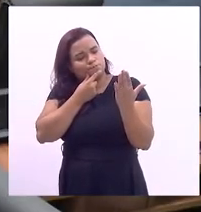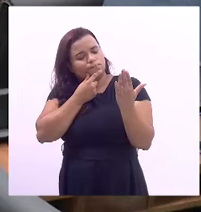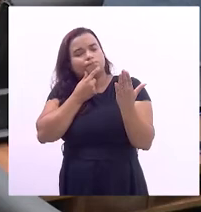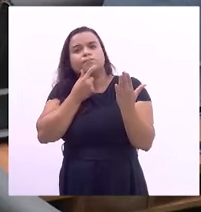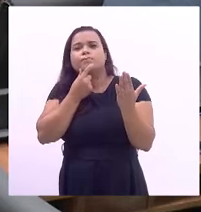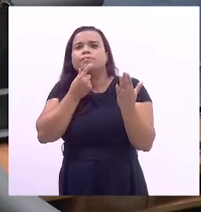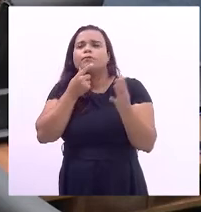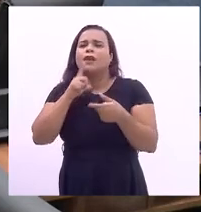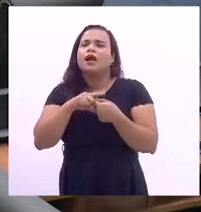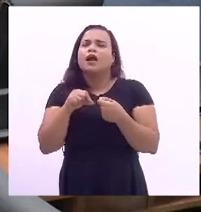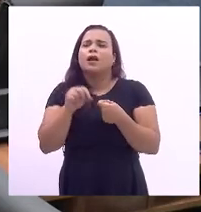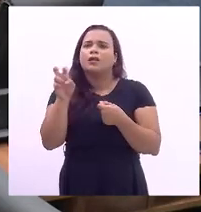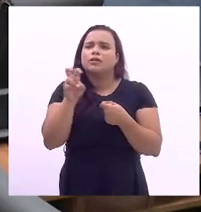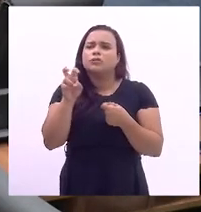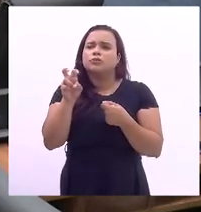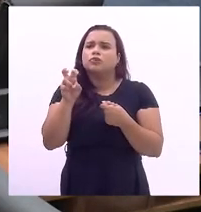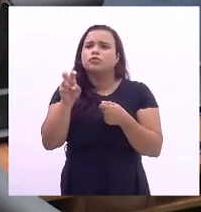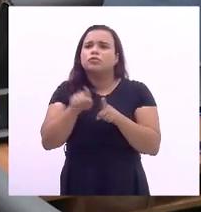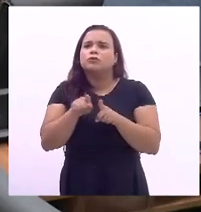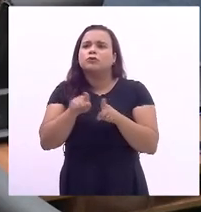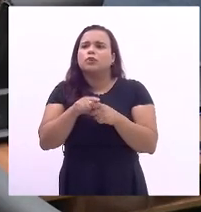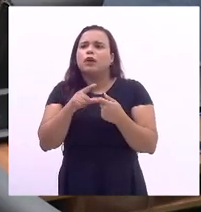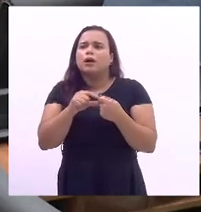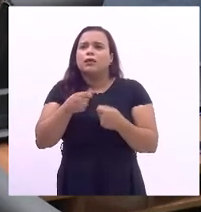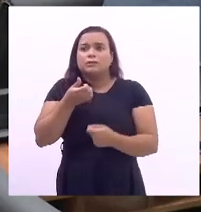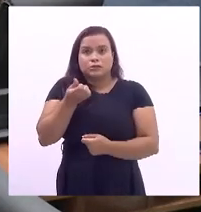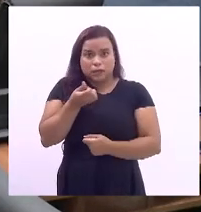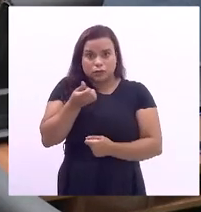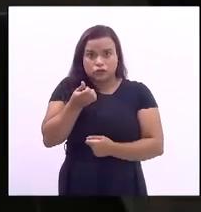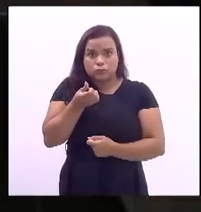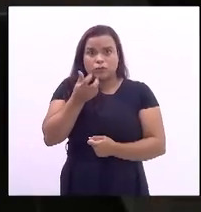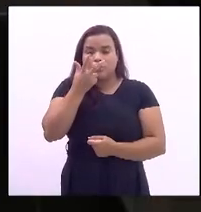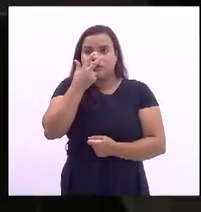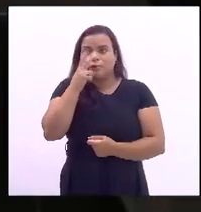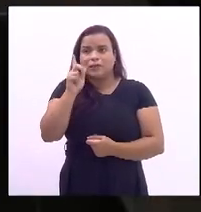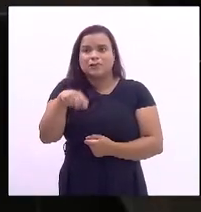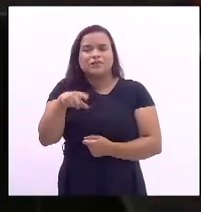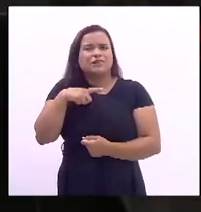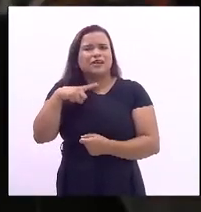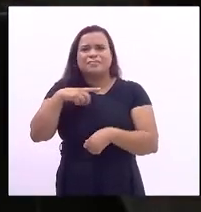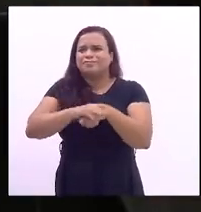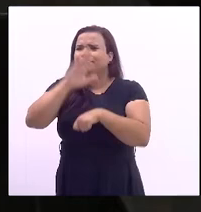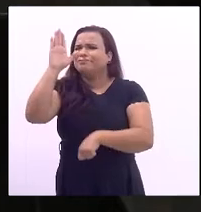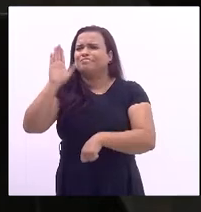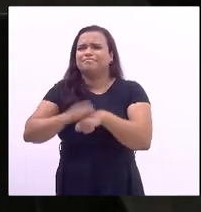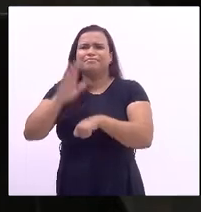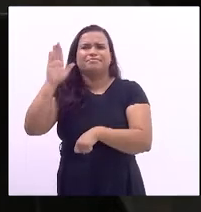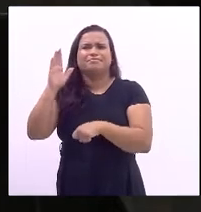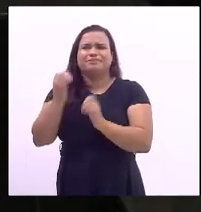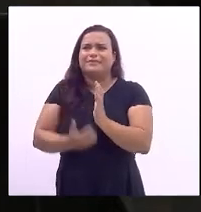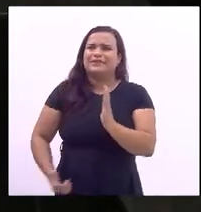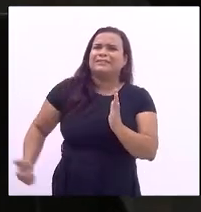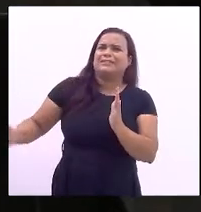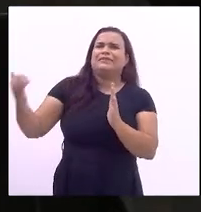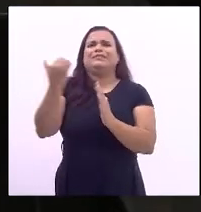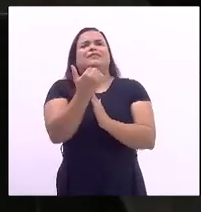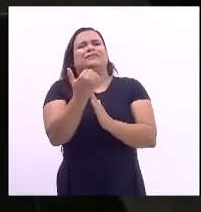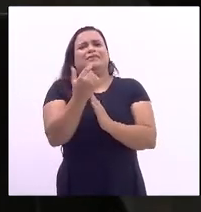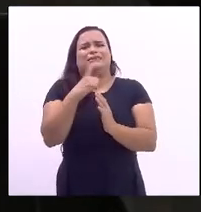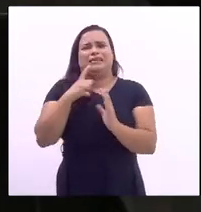em alguns artigos 5º e 6º aí extrapola onde muito eu acho